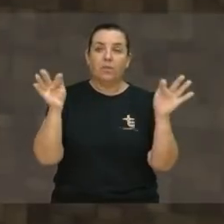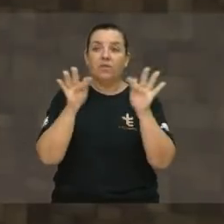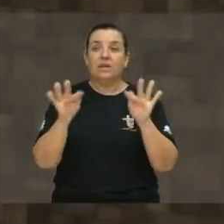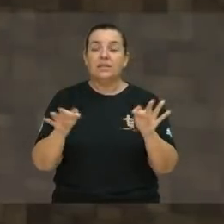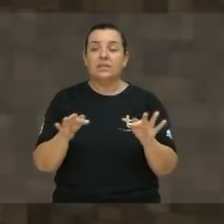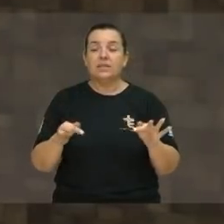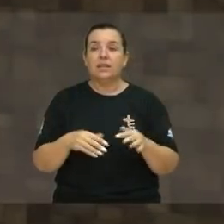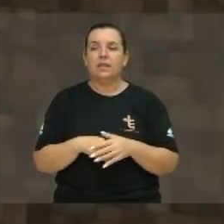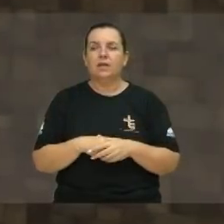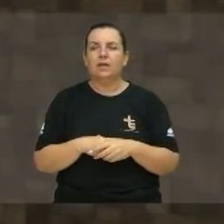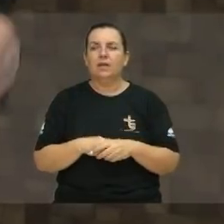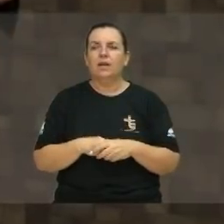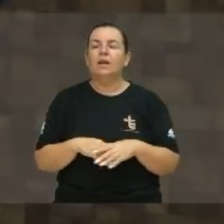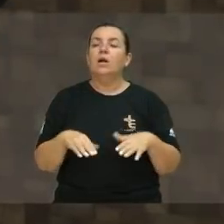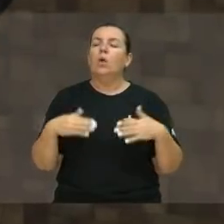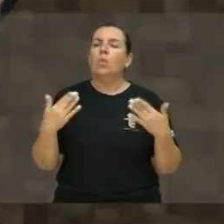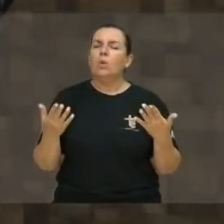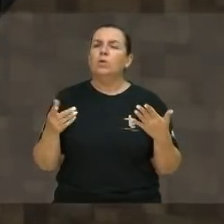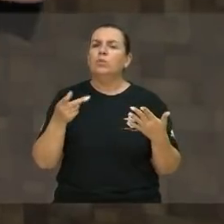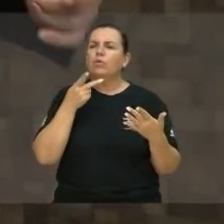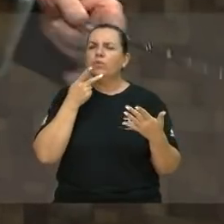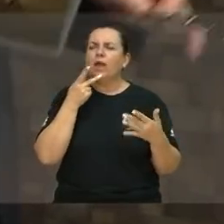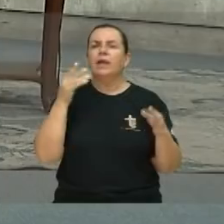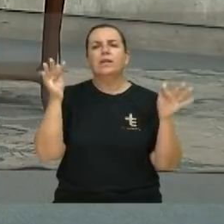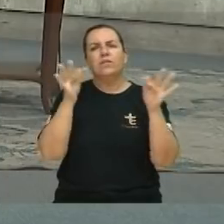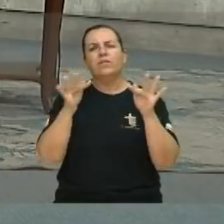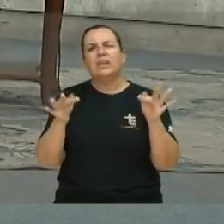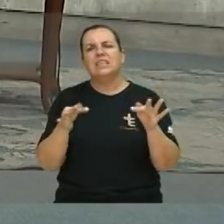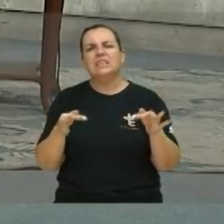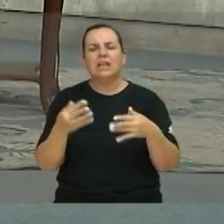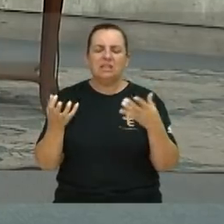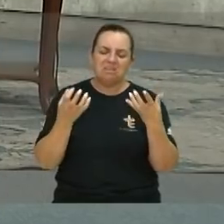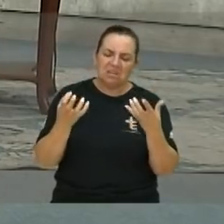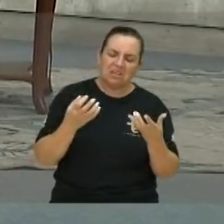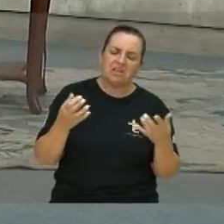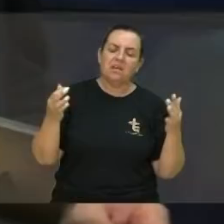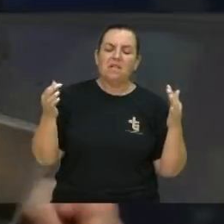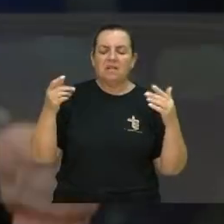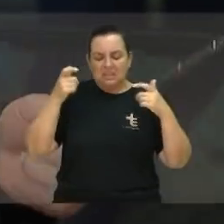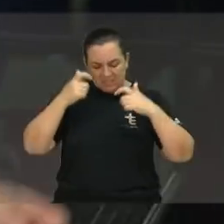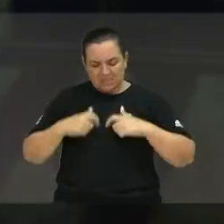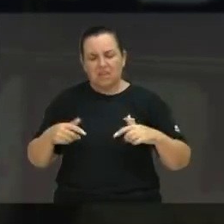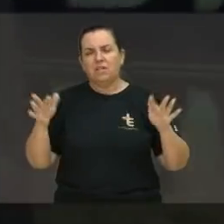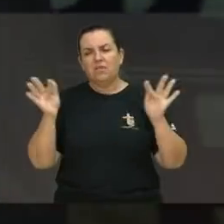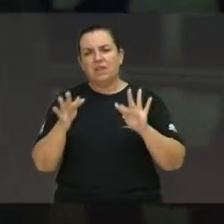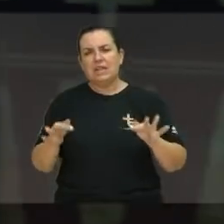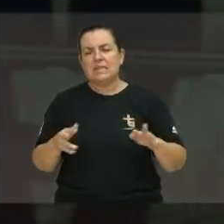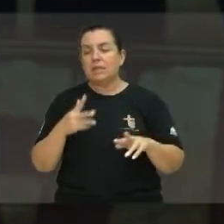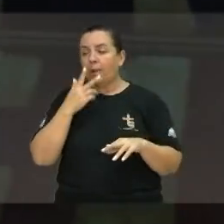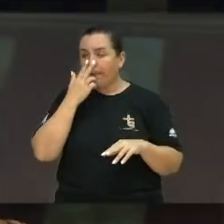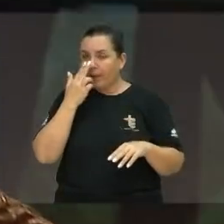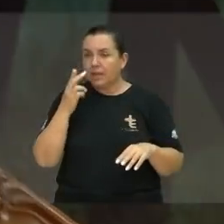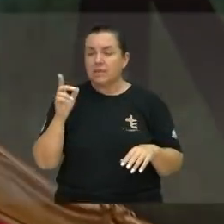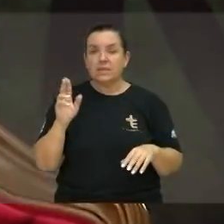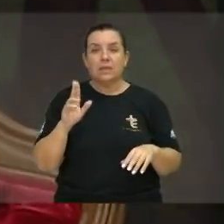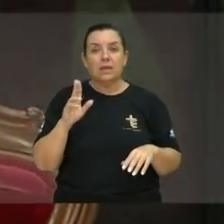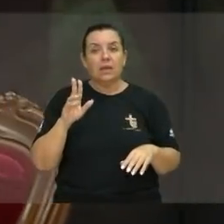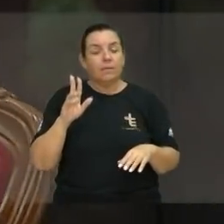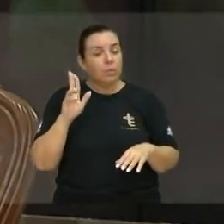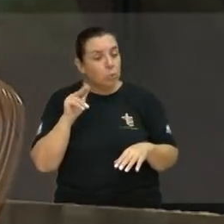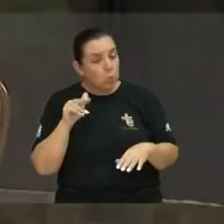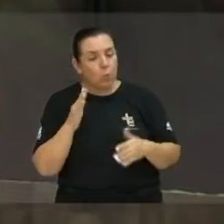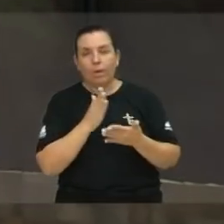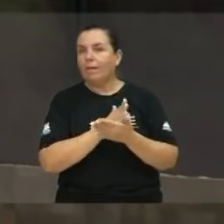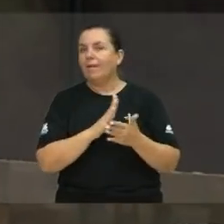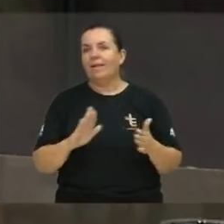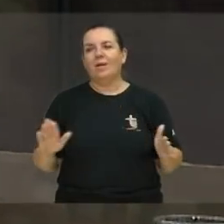aliás quanto tempo se fala da tal da felicidade de querer ser feliz parece que o assunto a inesgotável